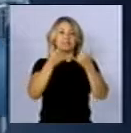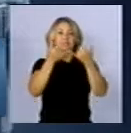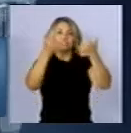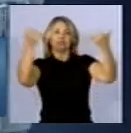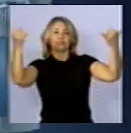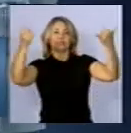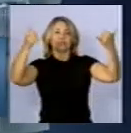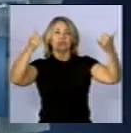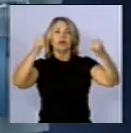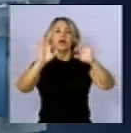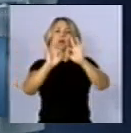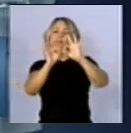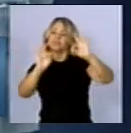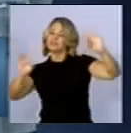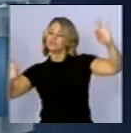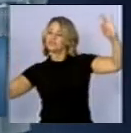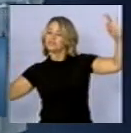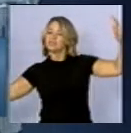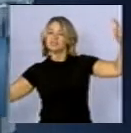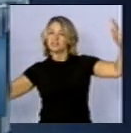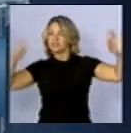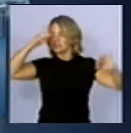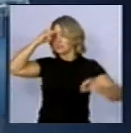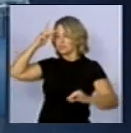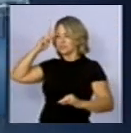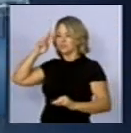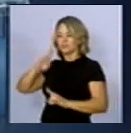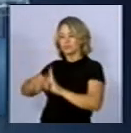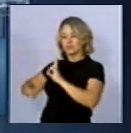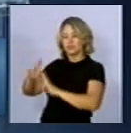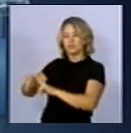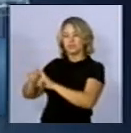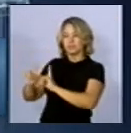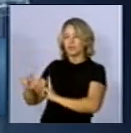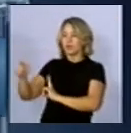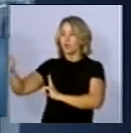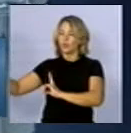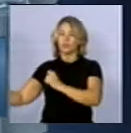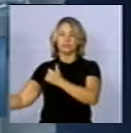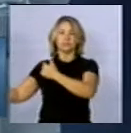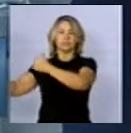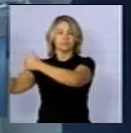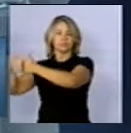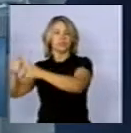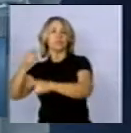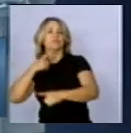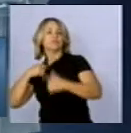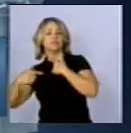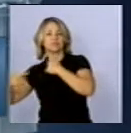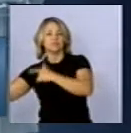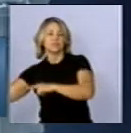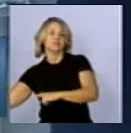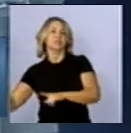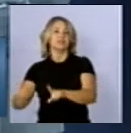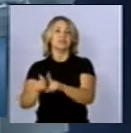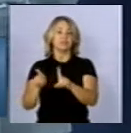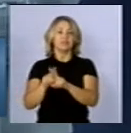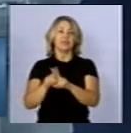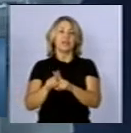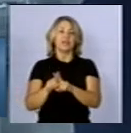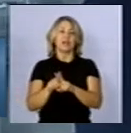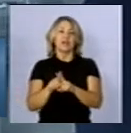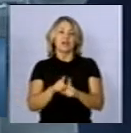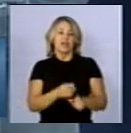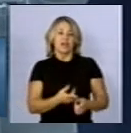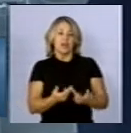pela distância do corpo condutor ao ponto de ponto ou zona de interesse assim como da existência de outros